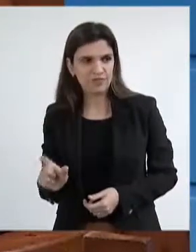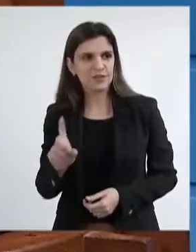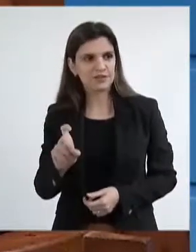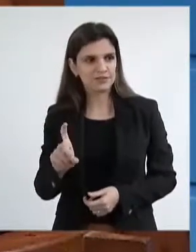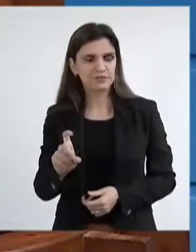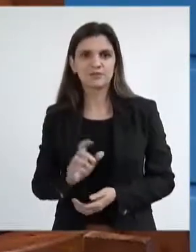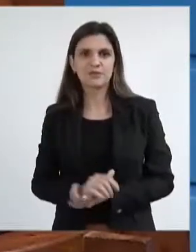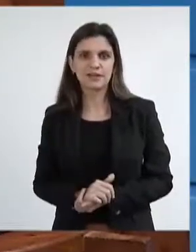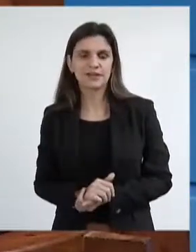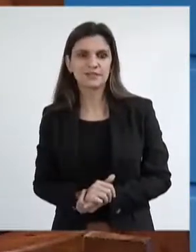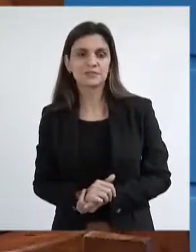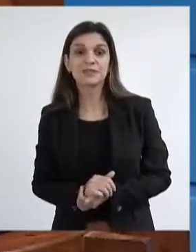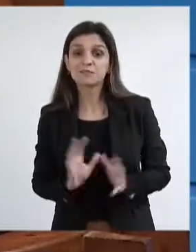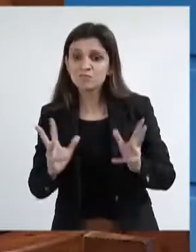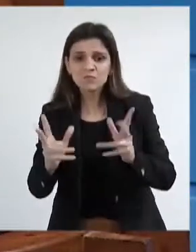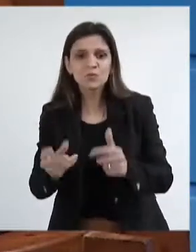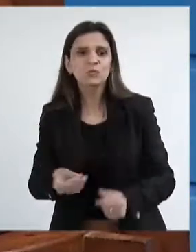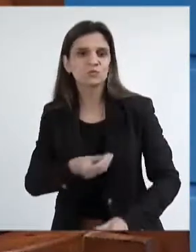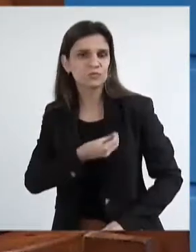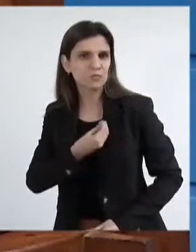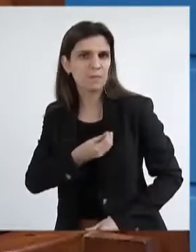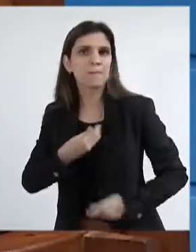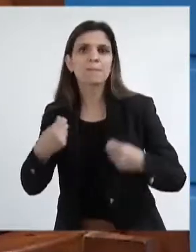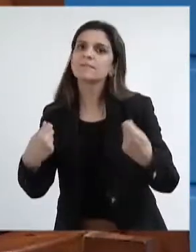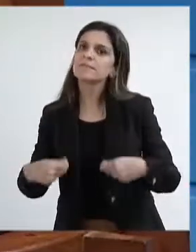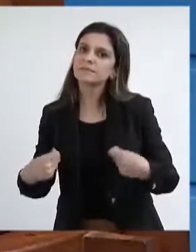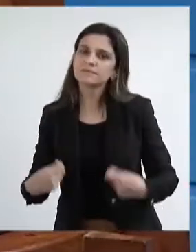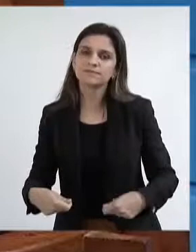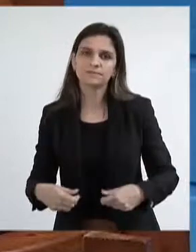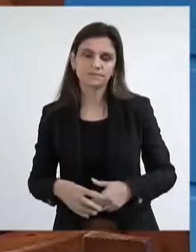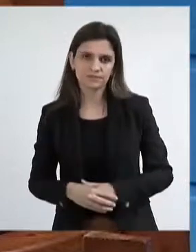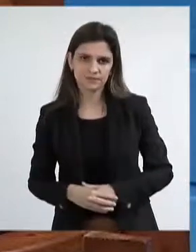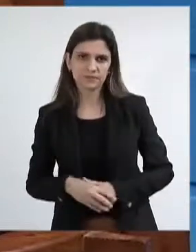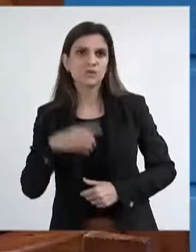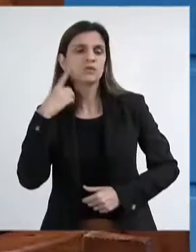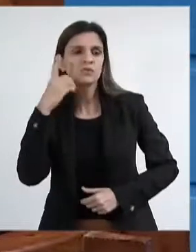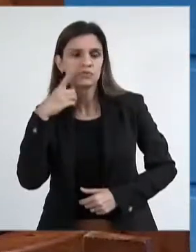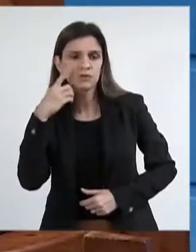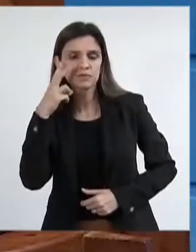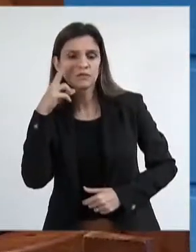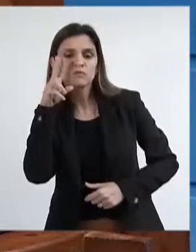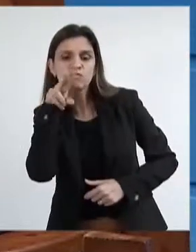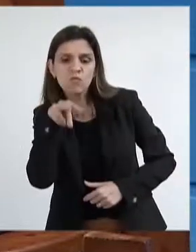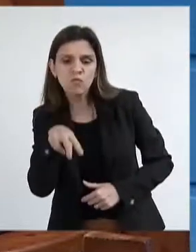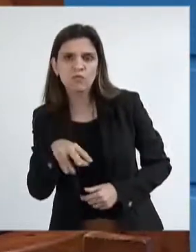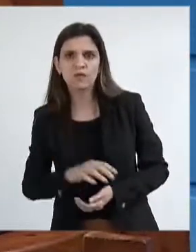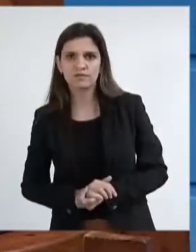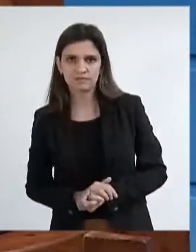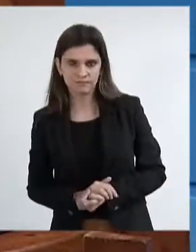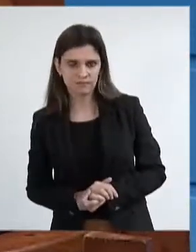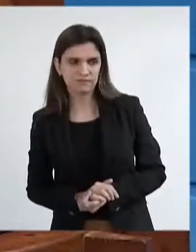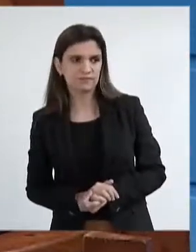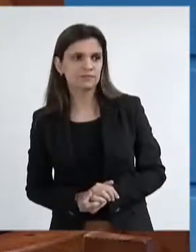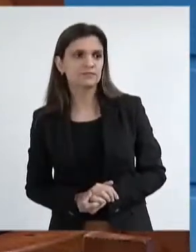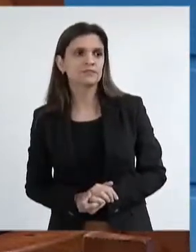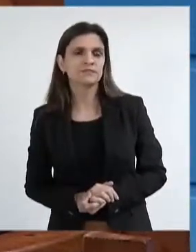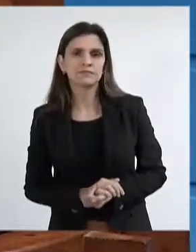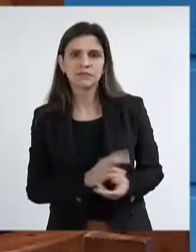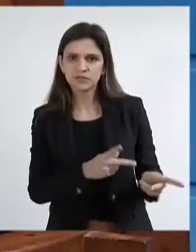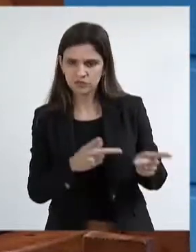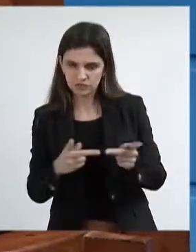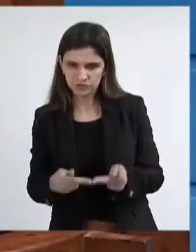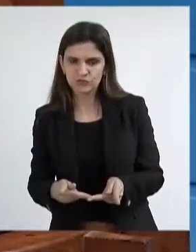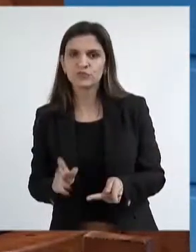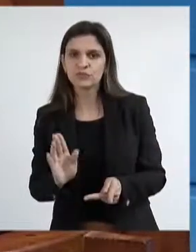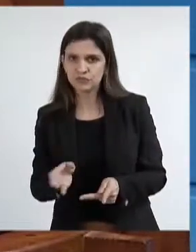para que participasse, porque Dourados precisa da participação de todos os deputados, como o senhor sempre fez, como o senhor já visitou a